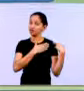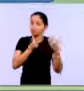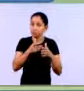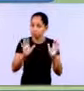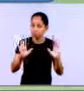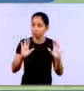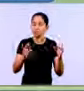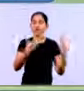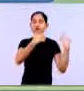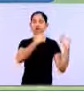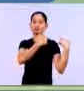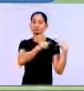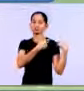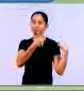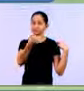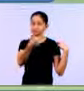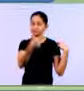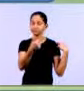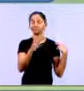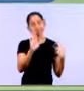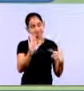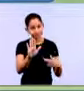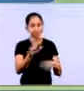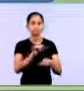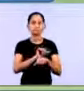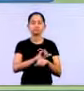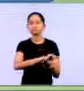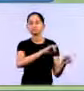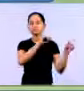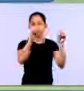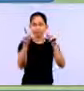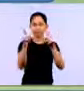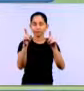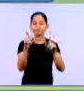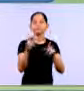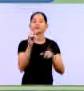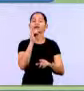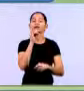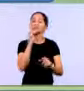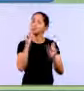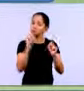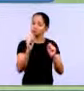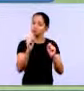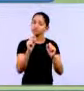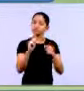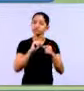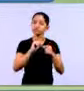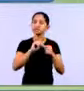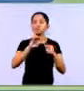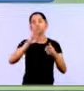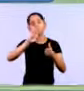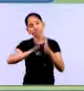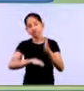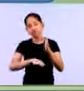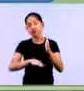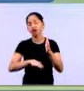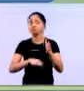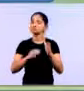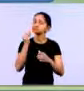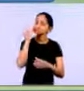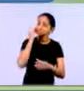realize, haverá o lançamento da autoridade administrativa. Nesse momento, ela pode ser excluída, como veremos